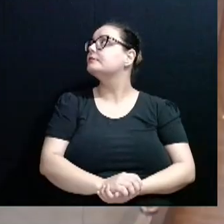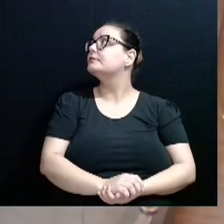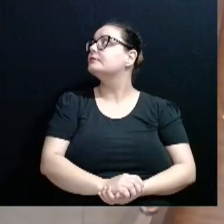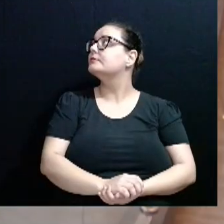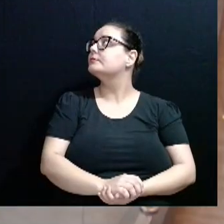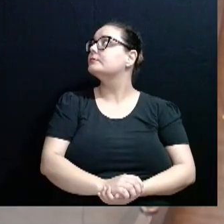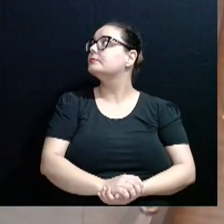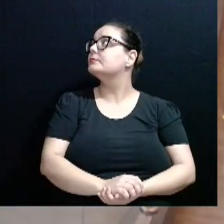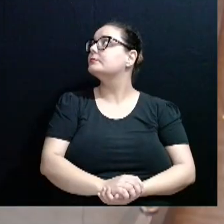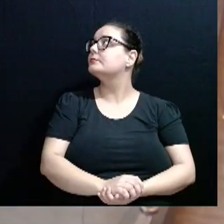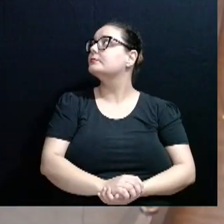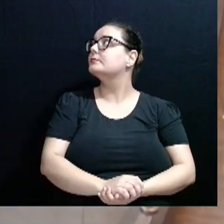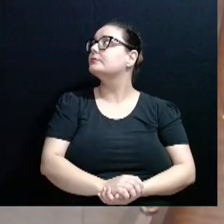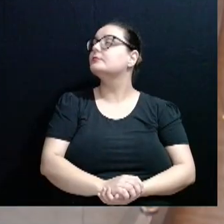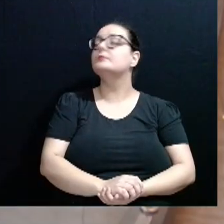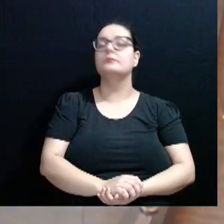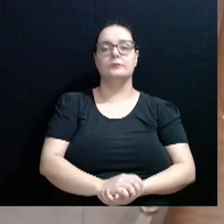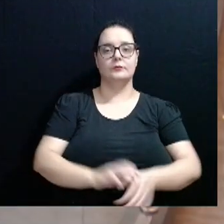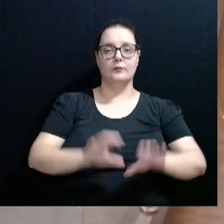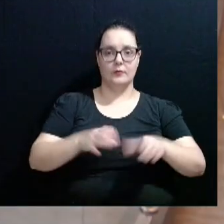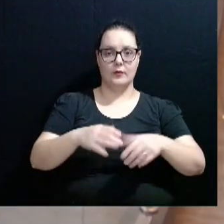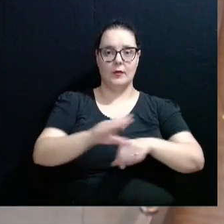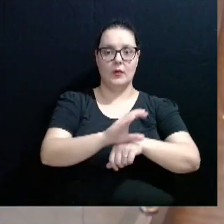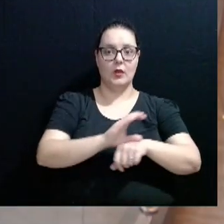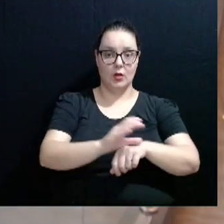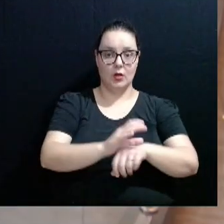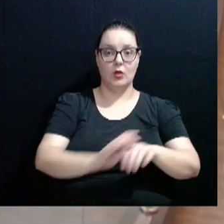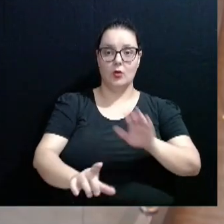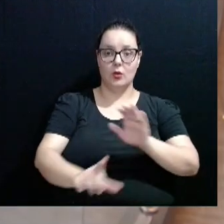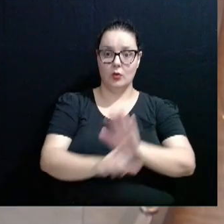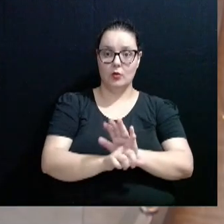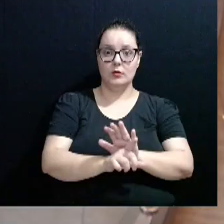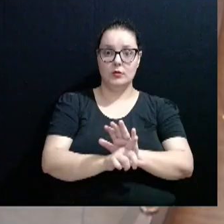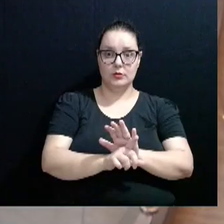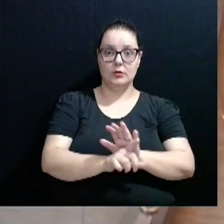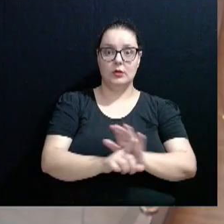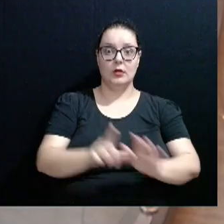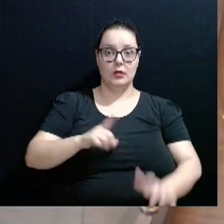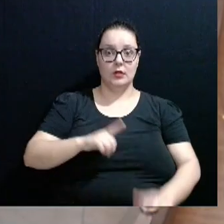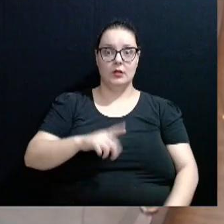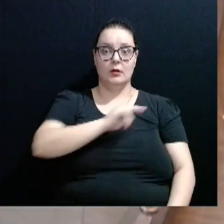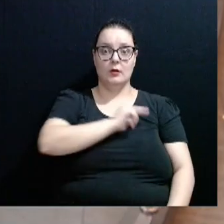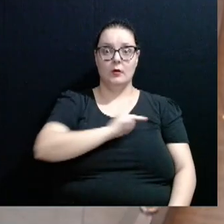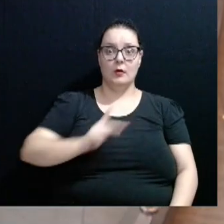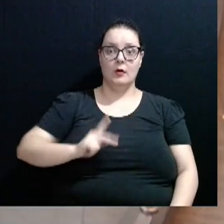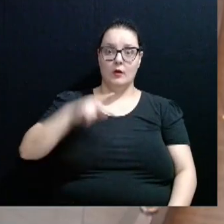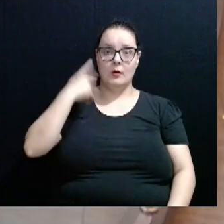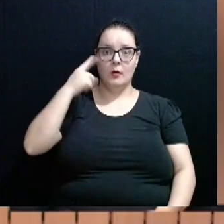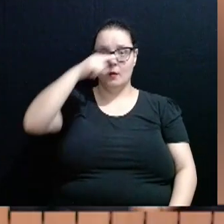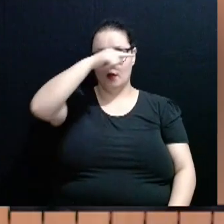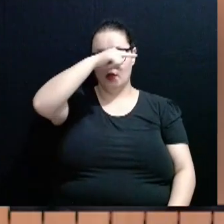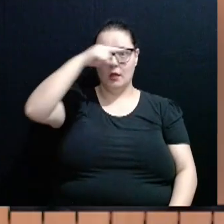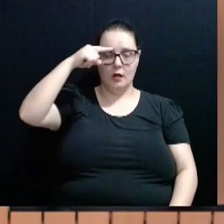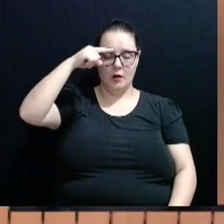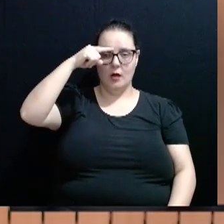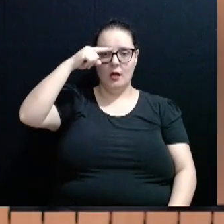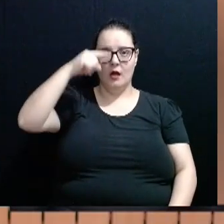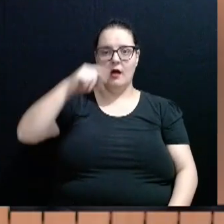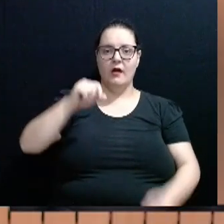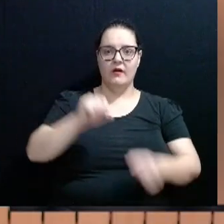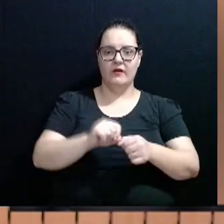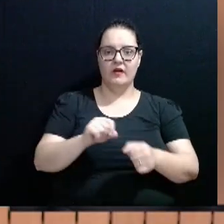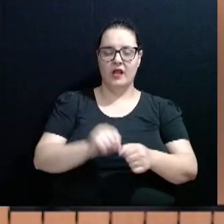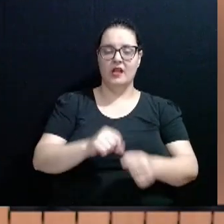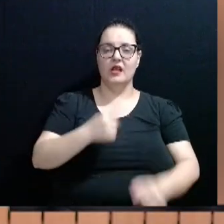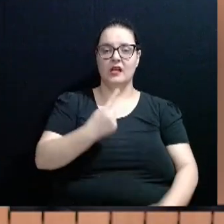A Comissão de Constituição e Legalidade, que tem como presidente o vereador Otto Alejandro, realizou a